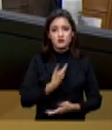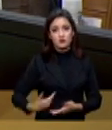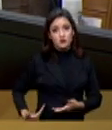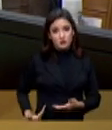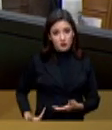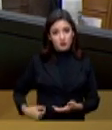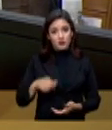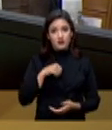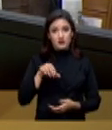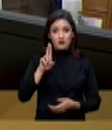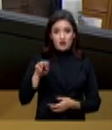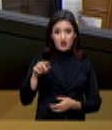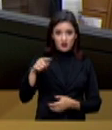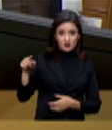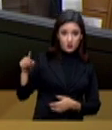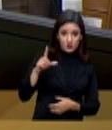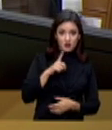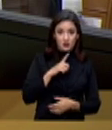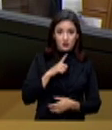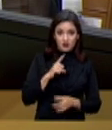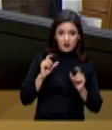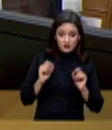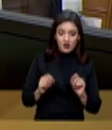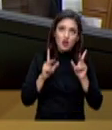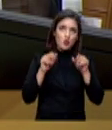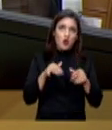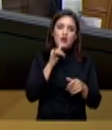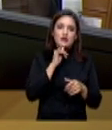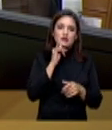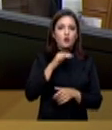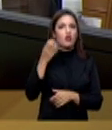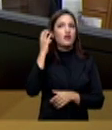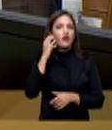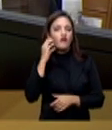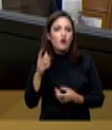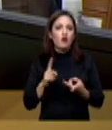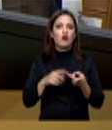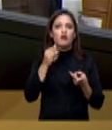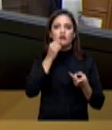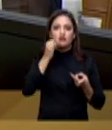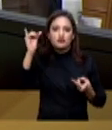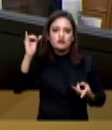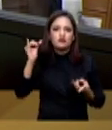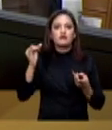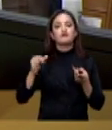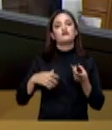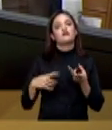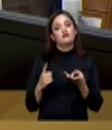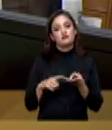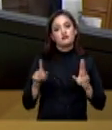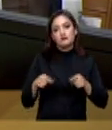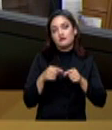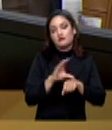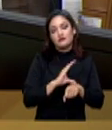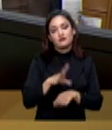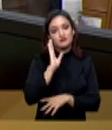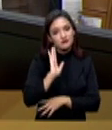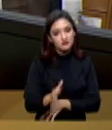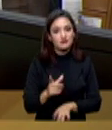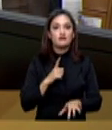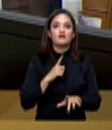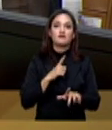titularidade da União como nos casos de telefonia energia elétrica cuja condicionalidade já foi